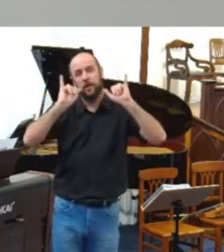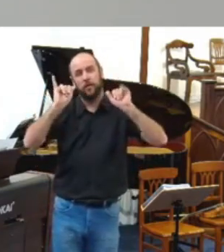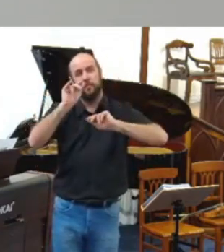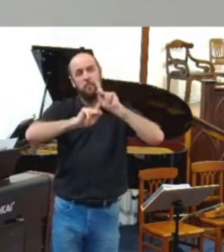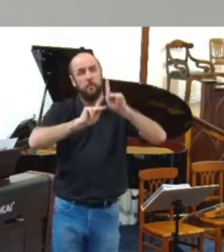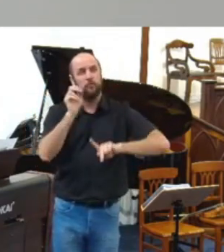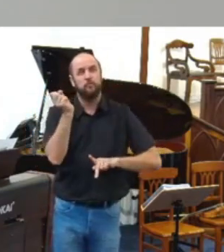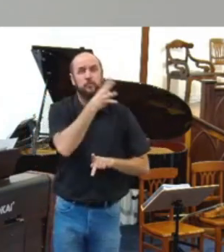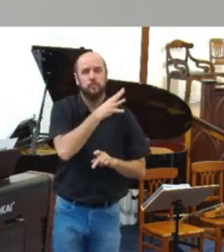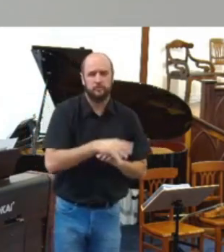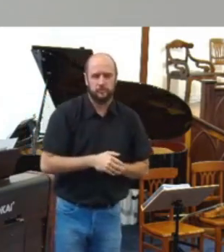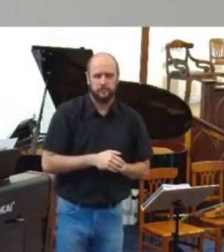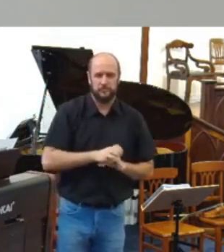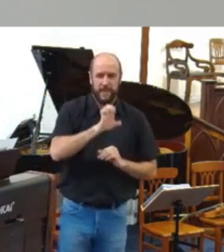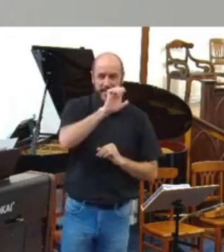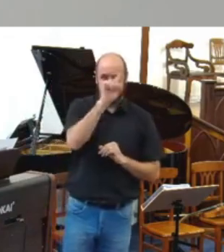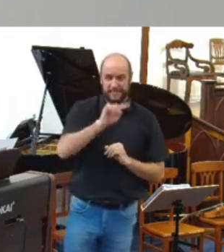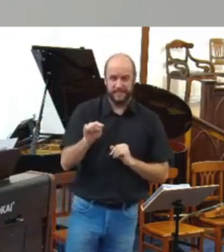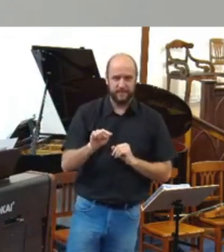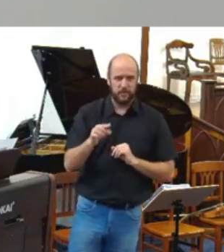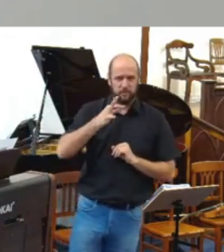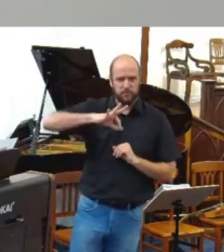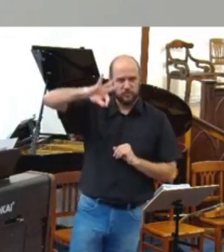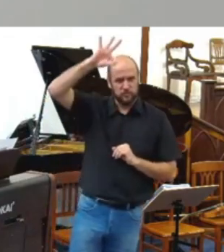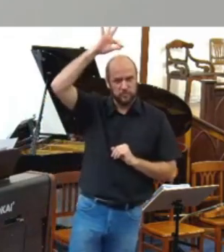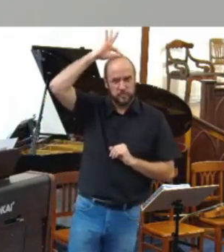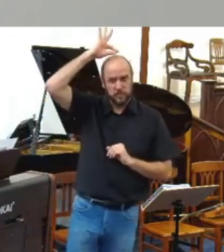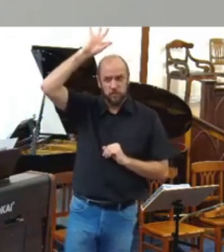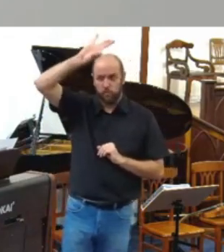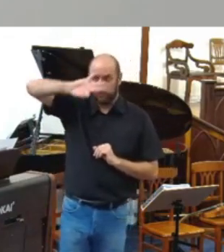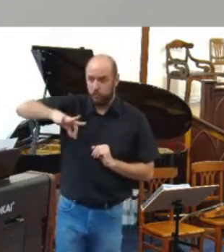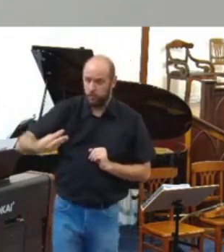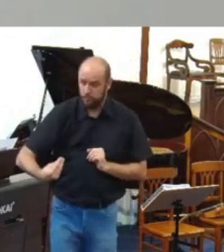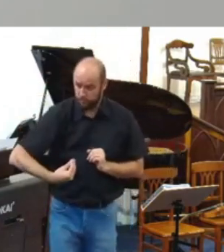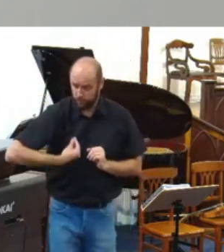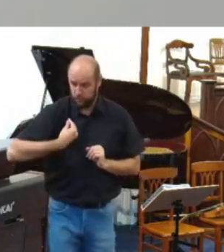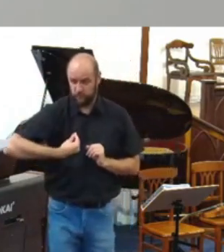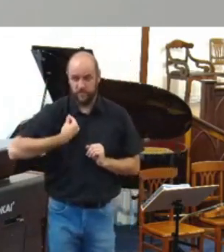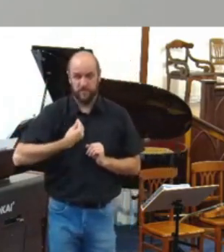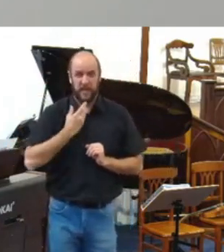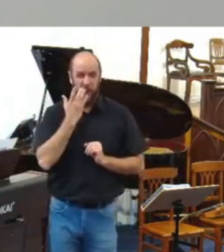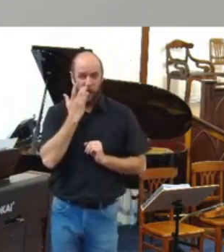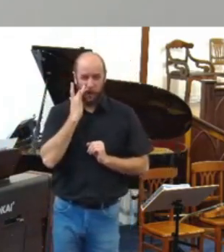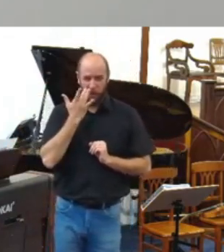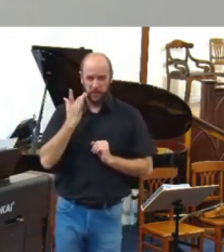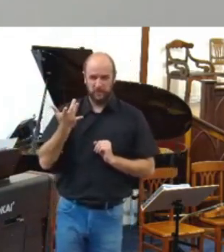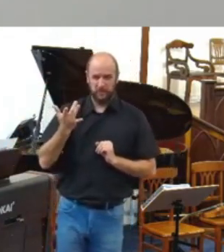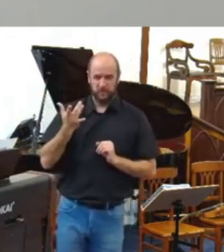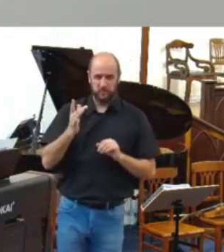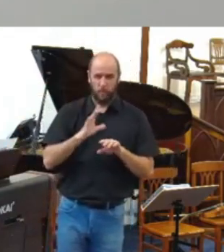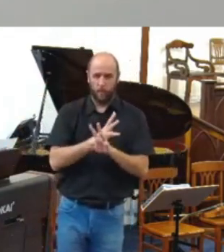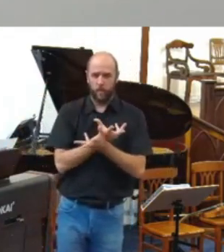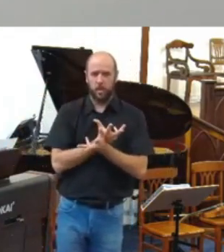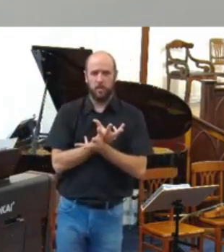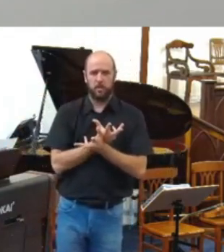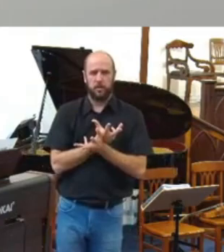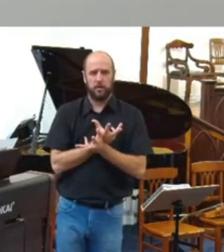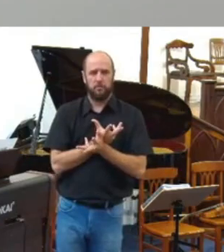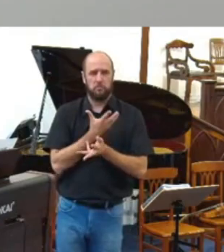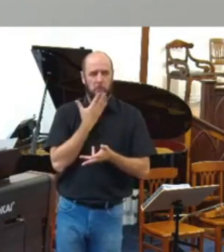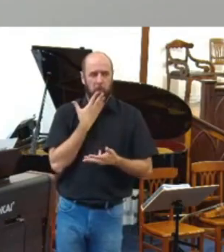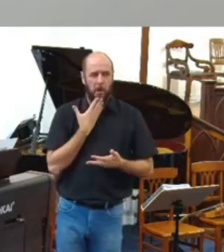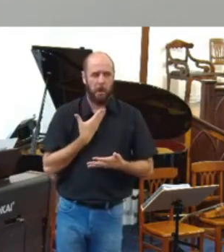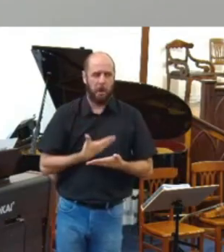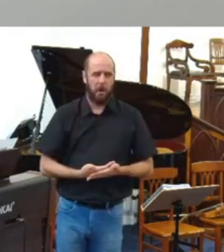novo. Em Ezequiel, o Espírito trouxe vida a ossos secos. Não é uma coisa